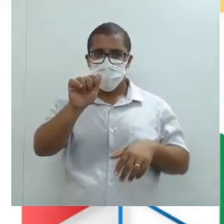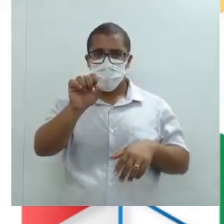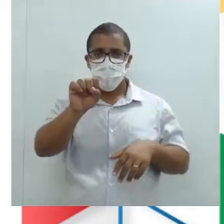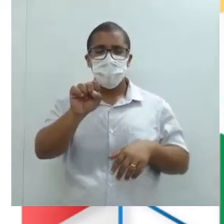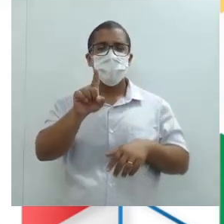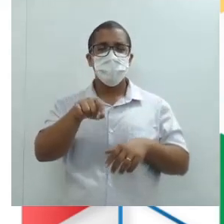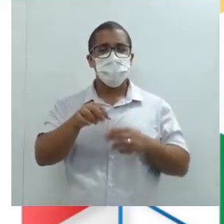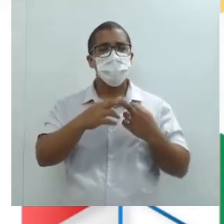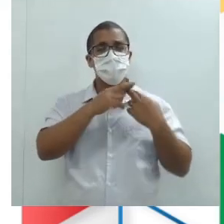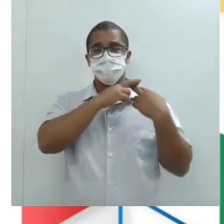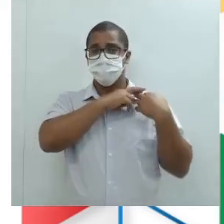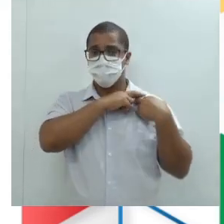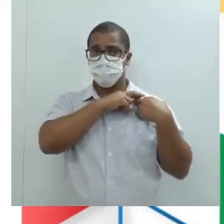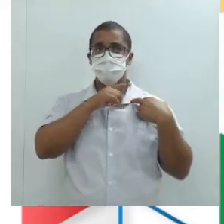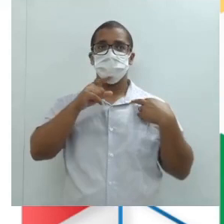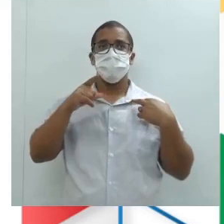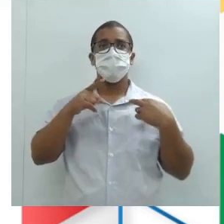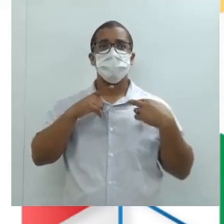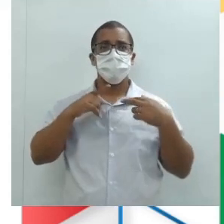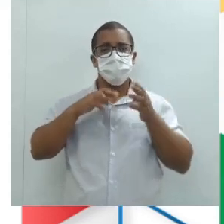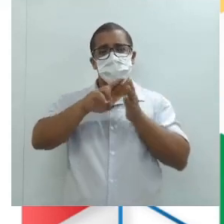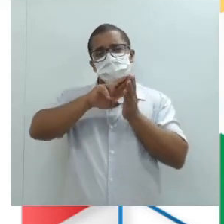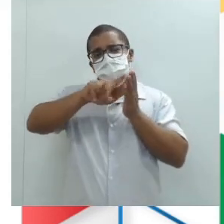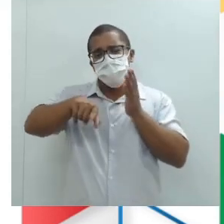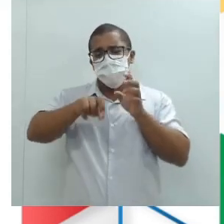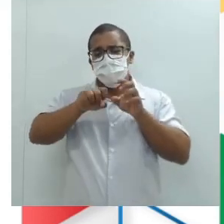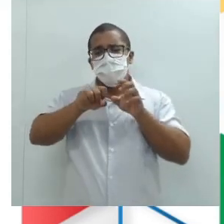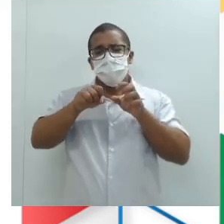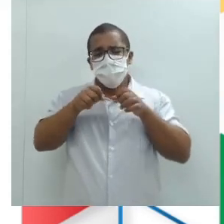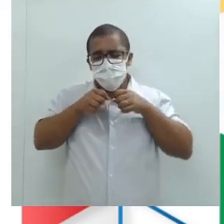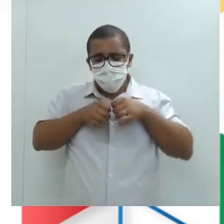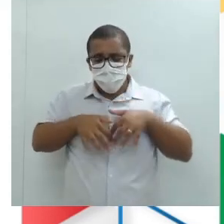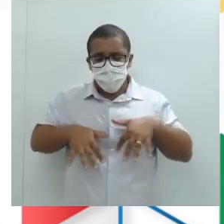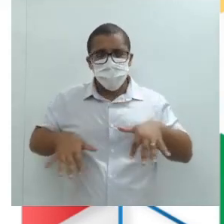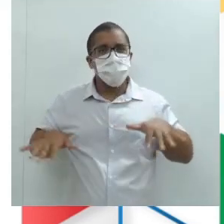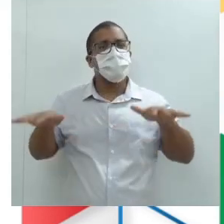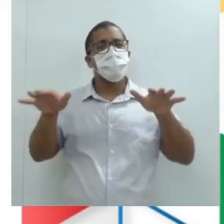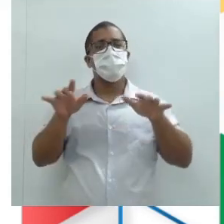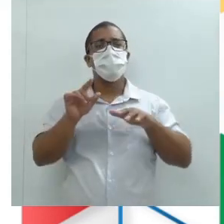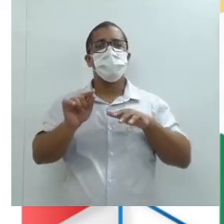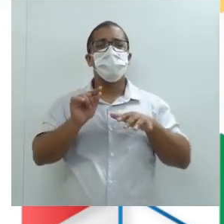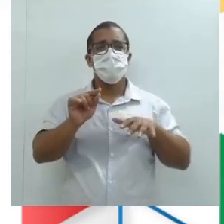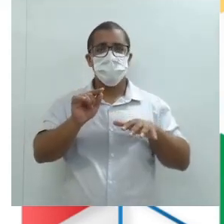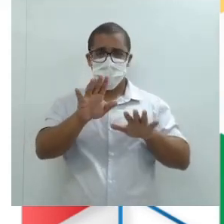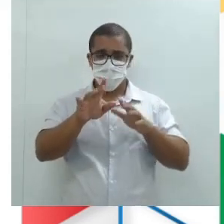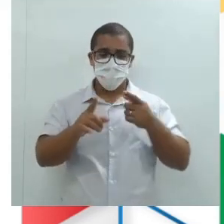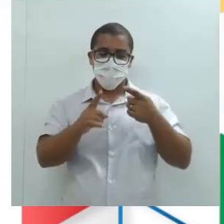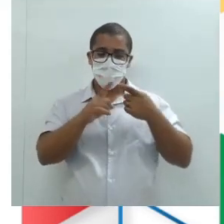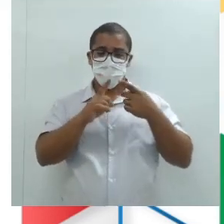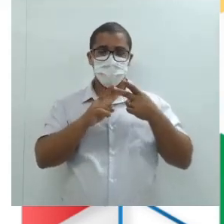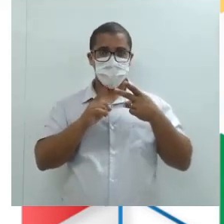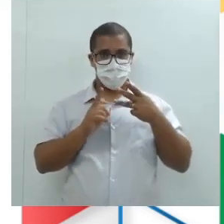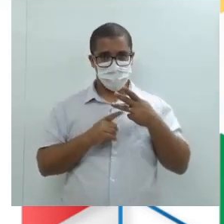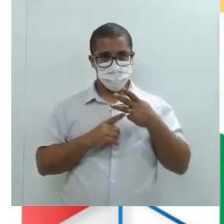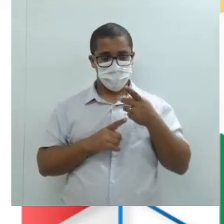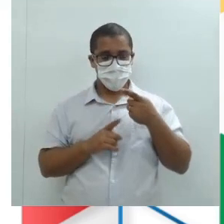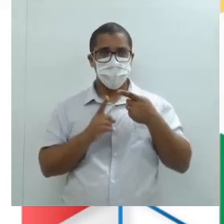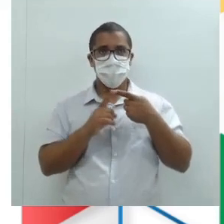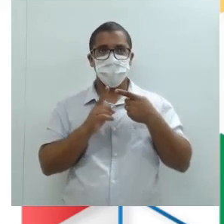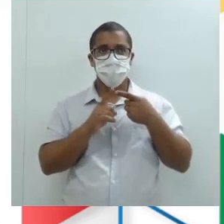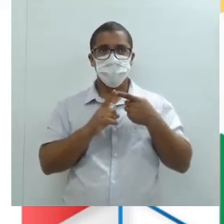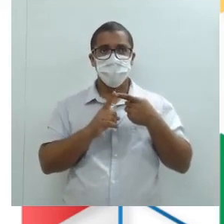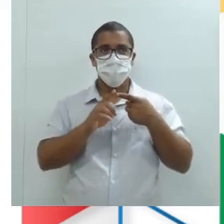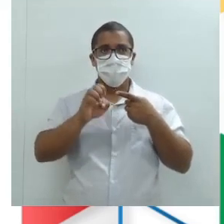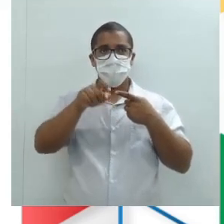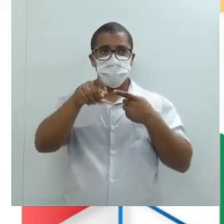por secretar substâncias em nosso corpo. Podemos classificá-las em 3 tipos: